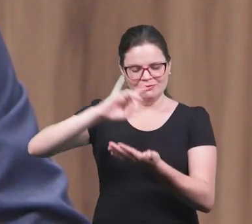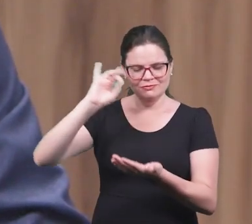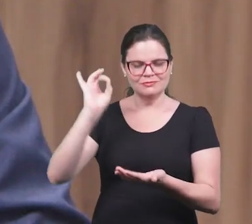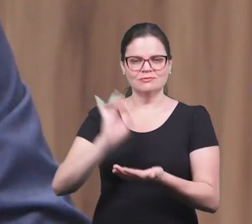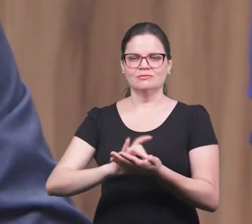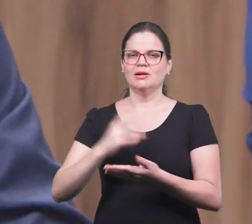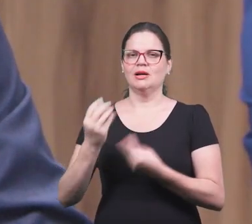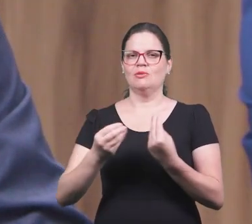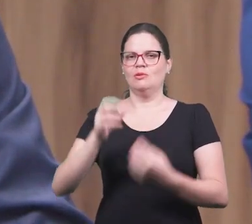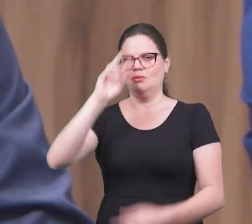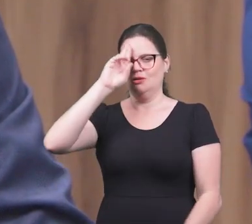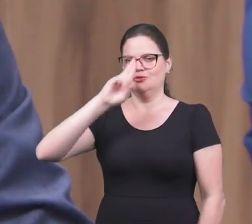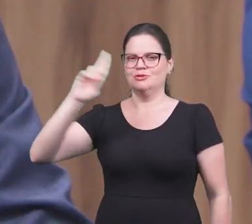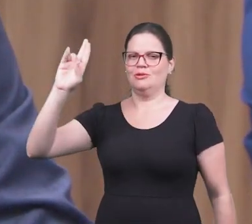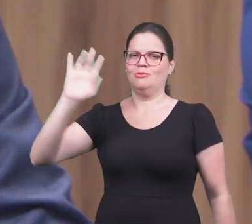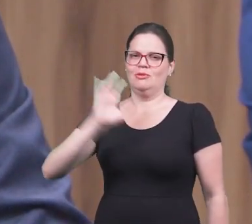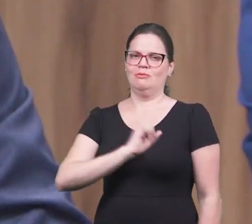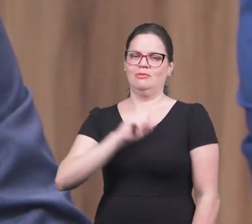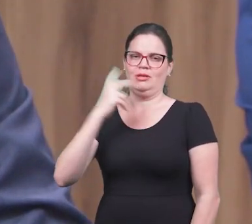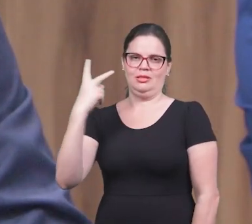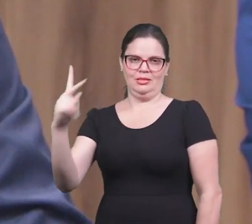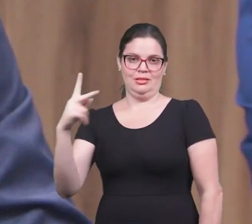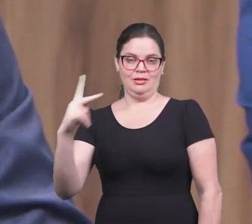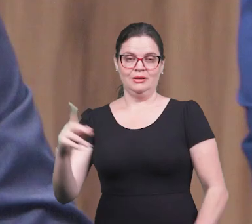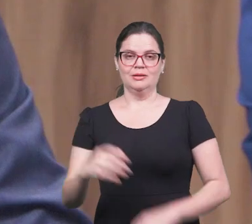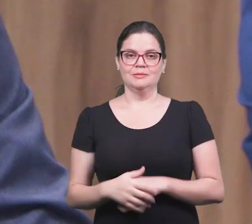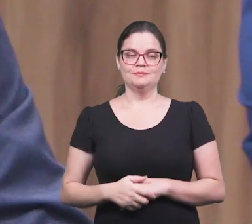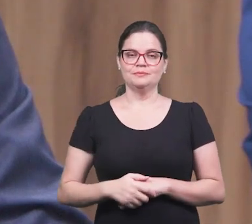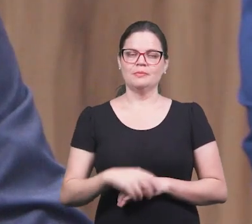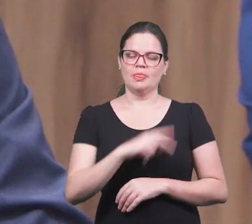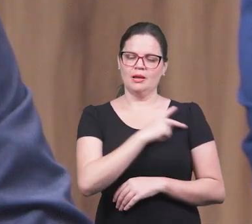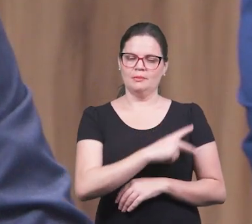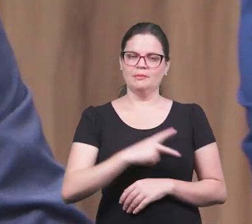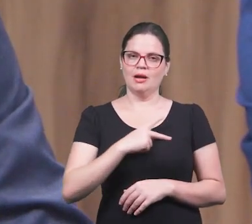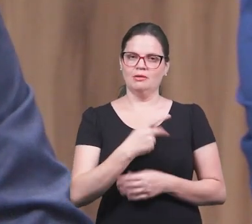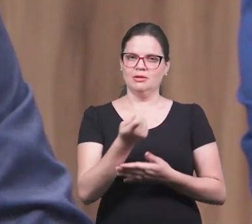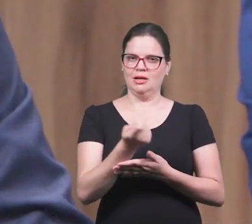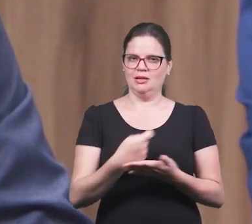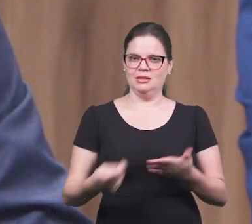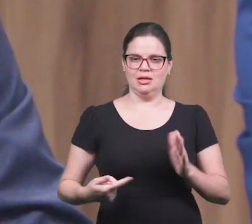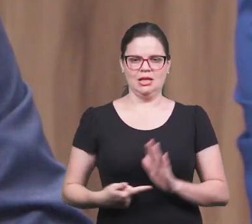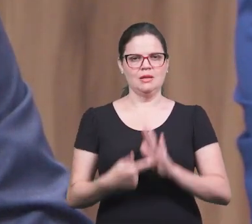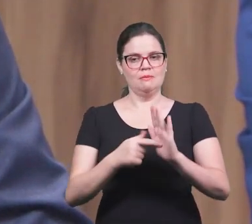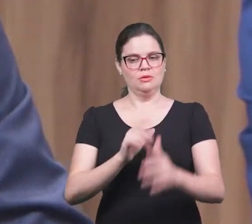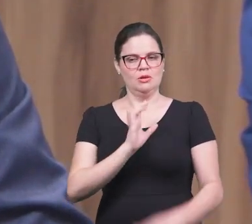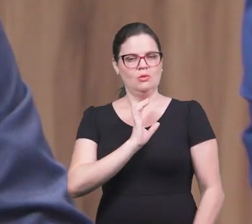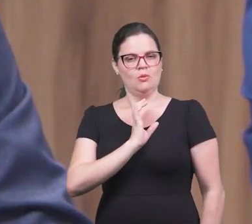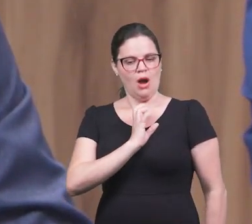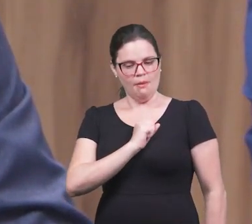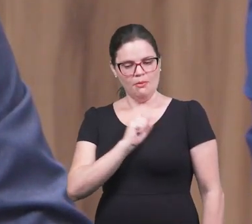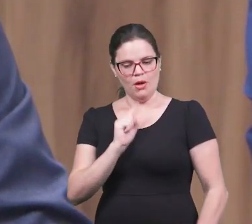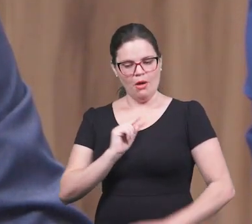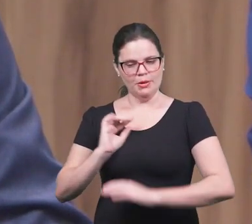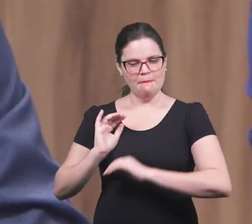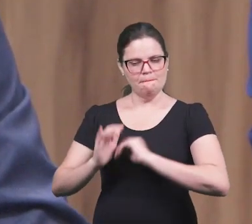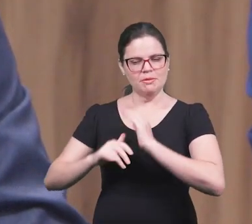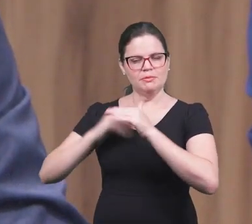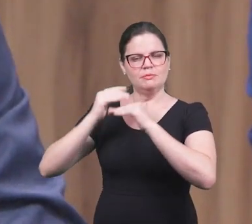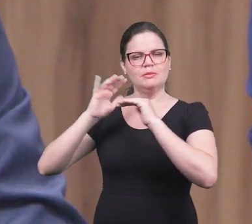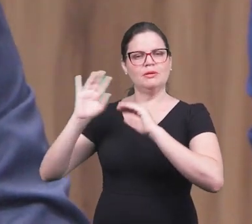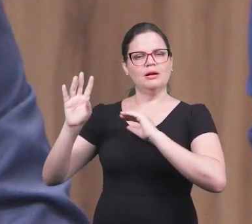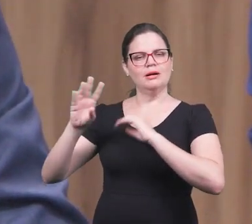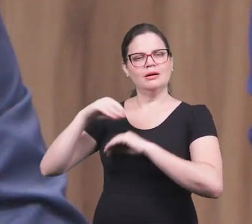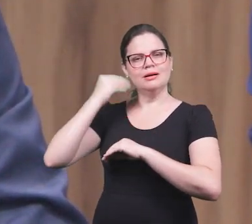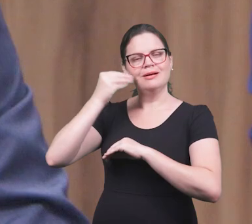amor. E quando o apóstolo Paulo ele diz que o amor é o que edifica, o amor é o que constrói. Porque a